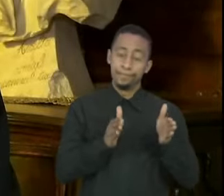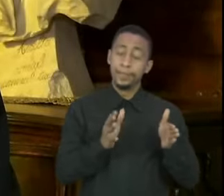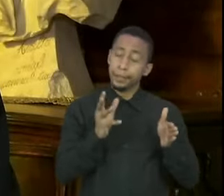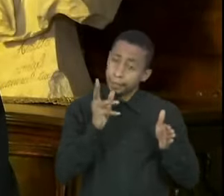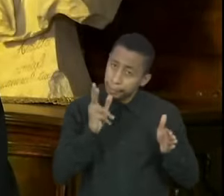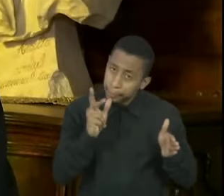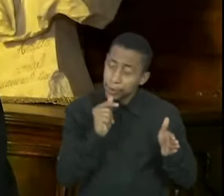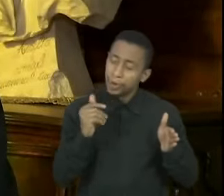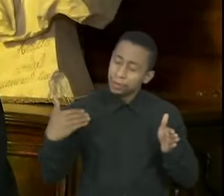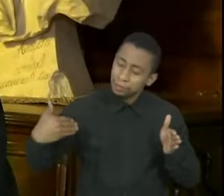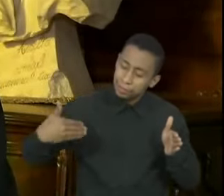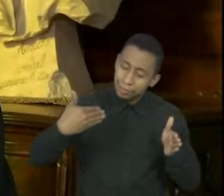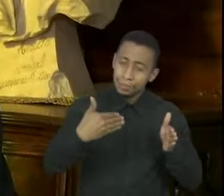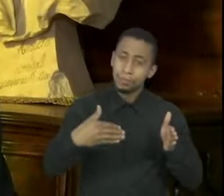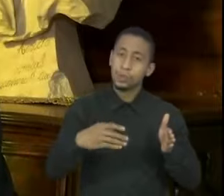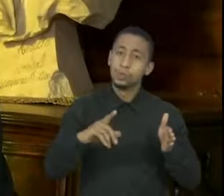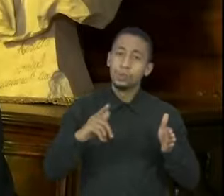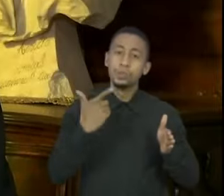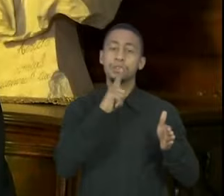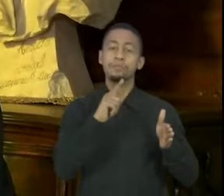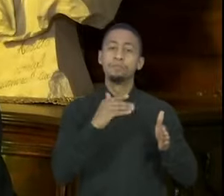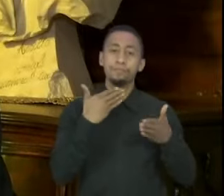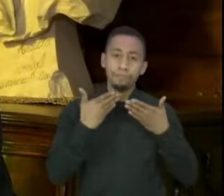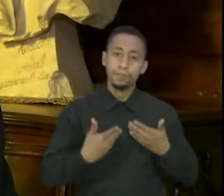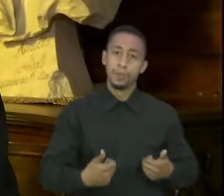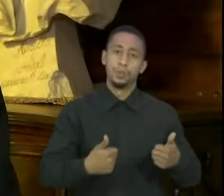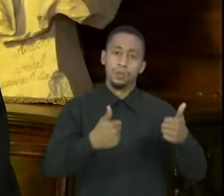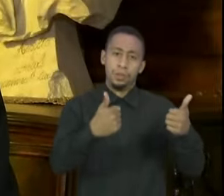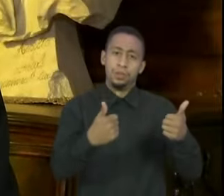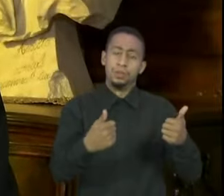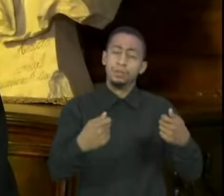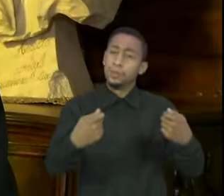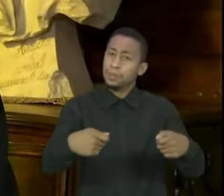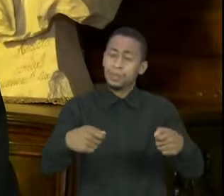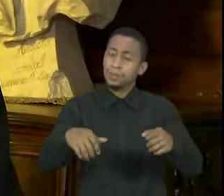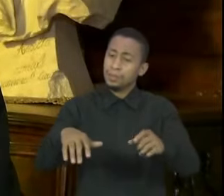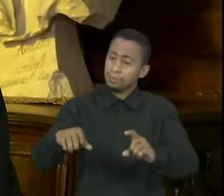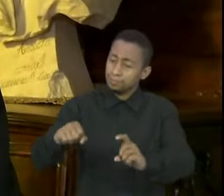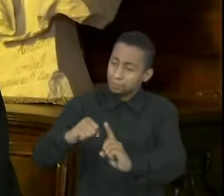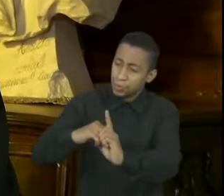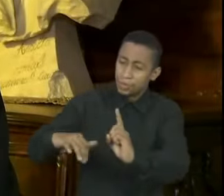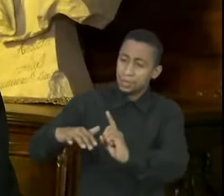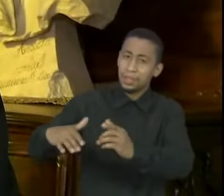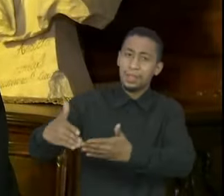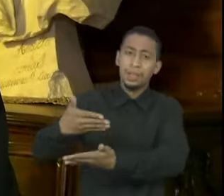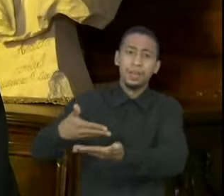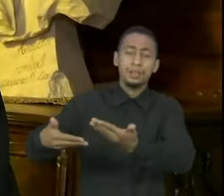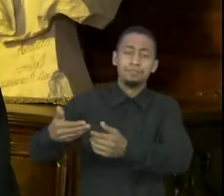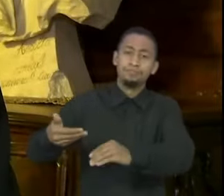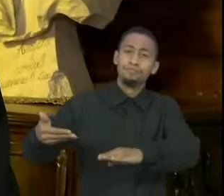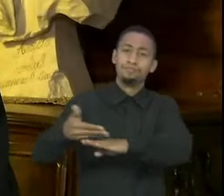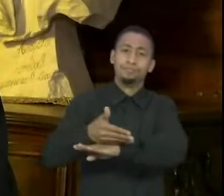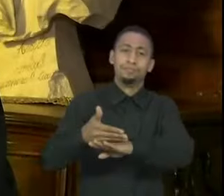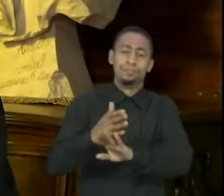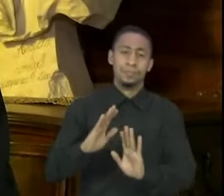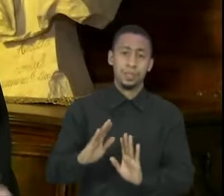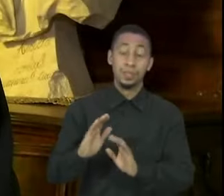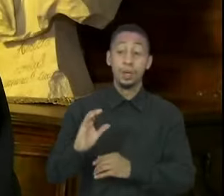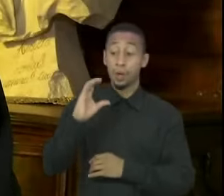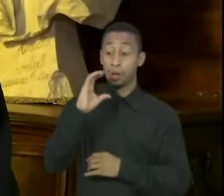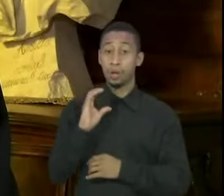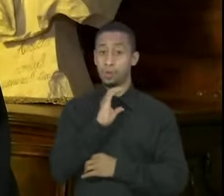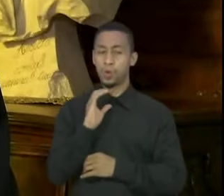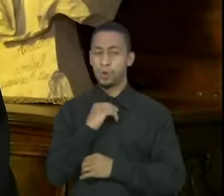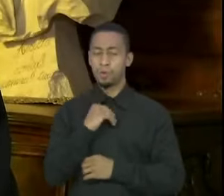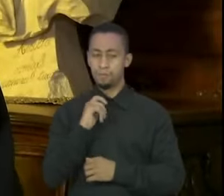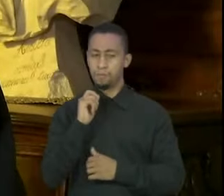alcançado por que precisa também de uma participação mais Ampla de toda a comunidade é um basta que uma instituição diga